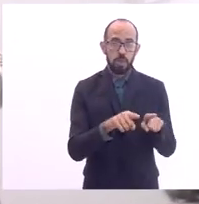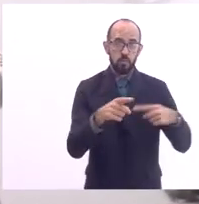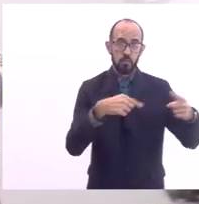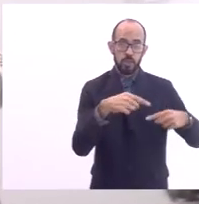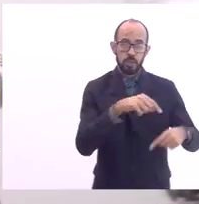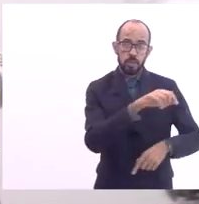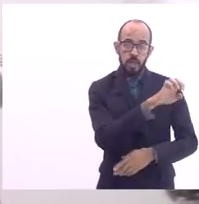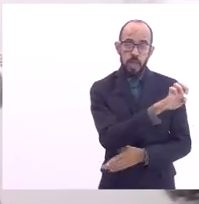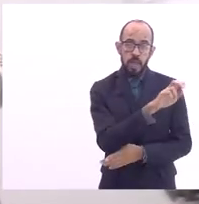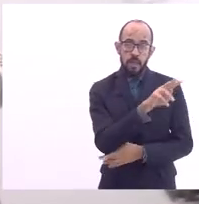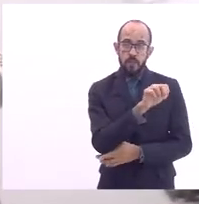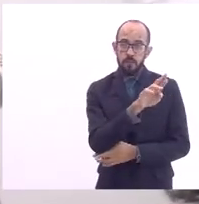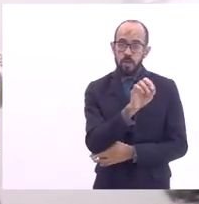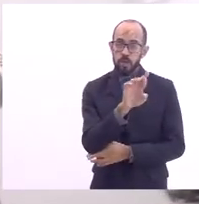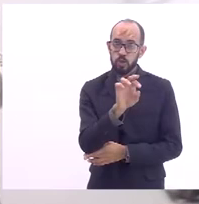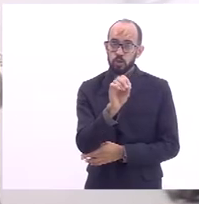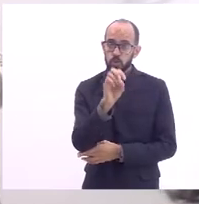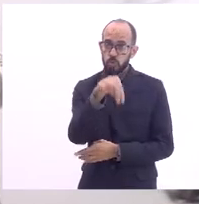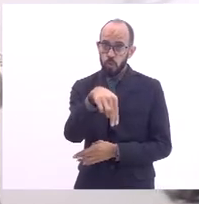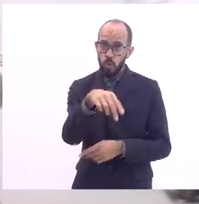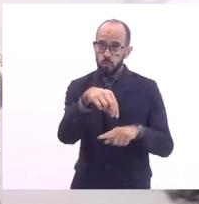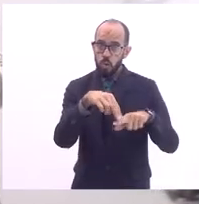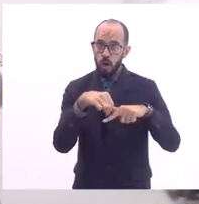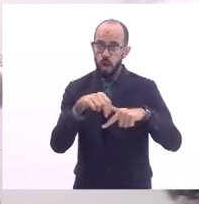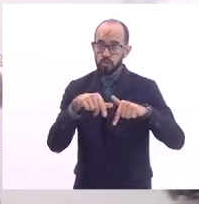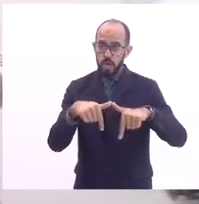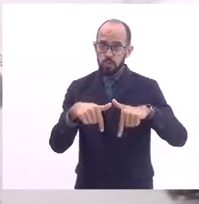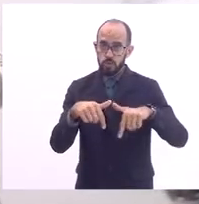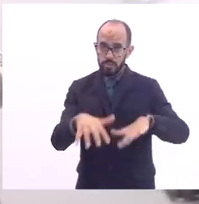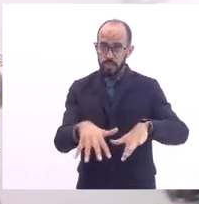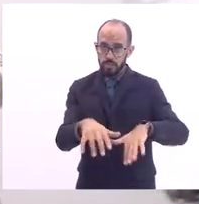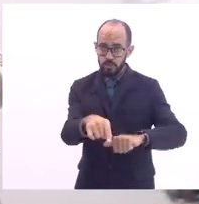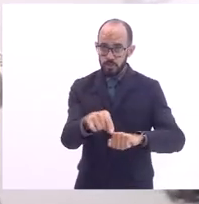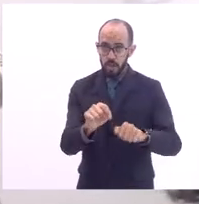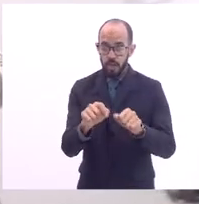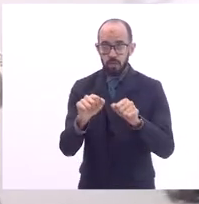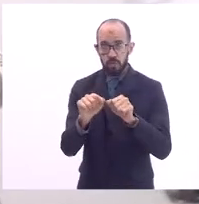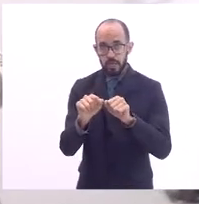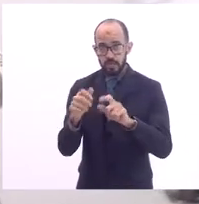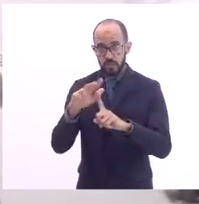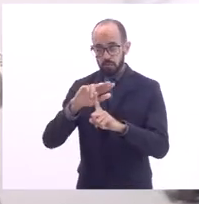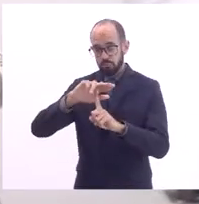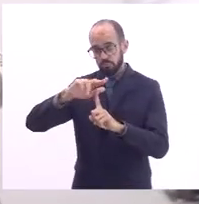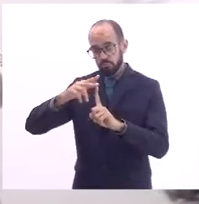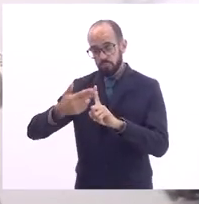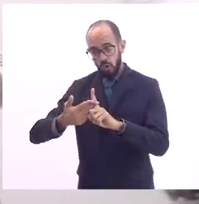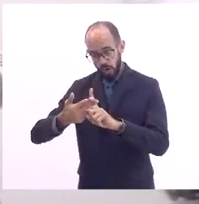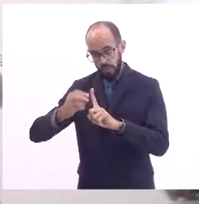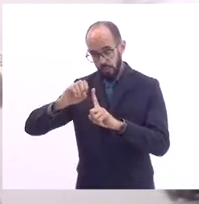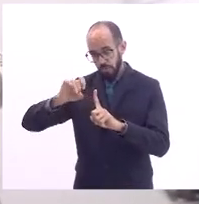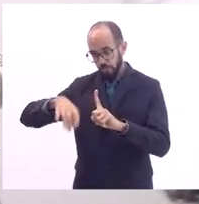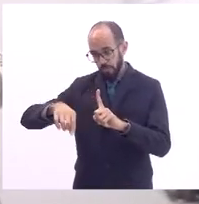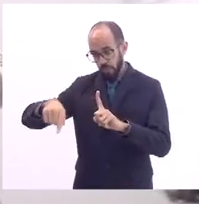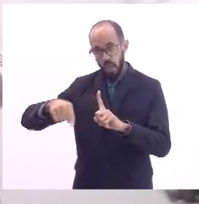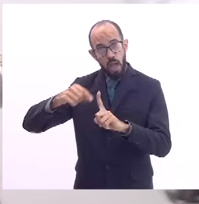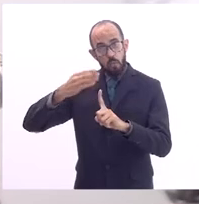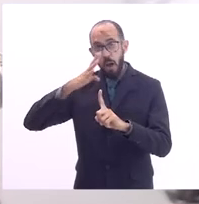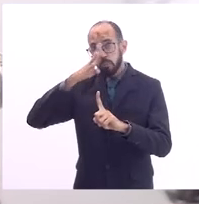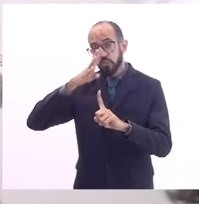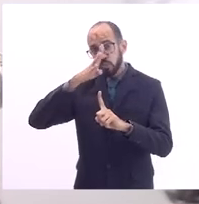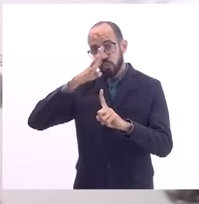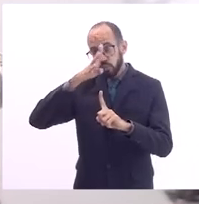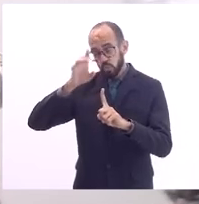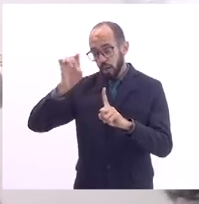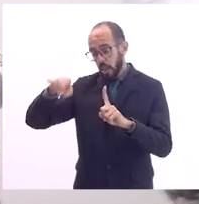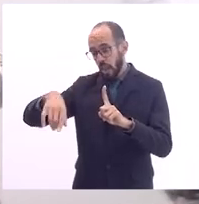por iniciativas idênticas. A empresa vai lá, faz a poda completamente absurda das árvores e deixa os galhos